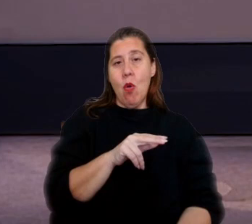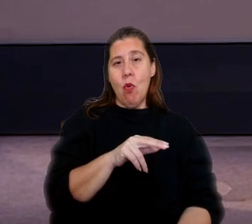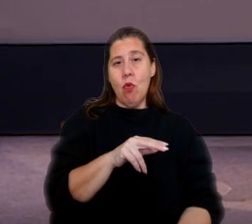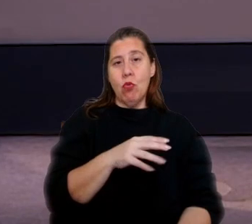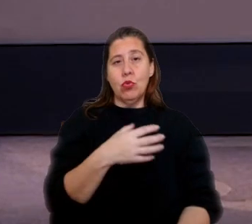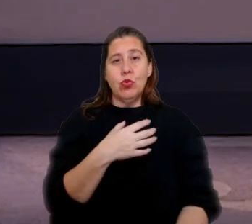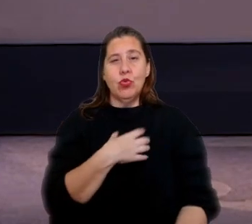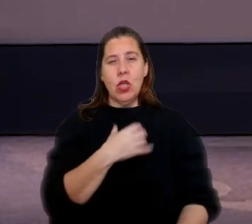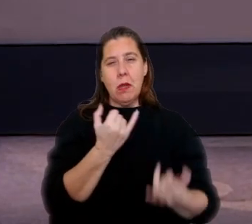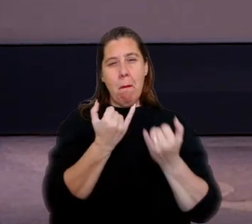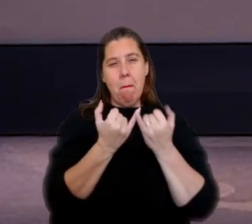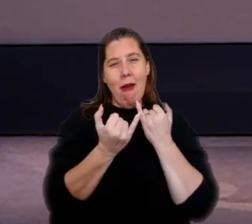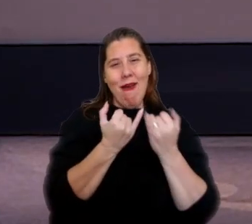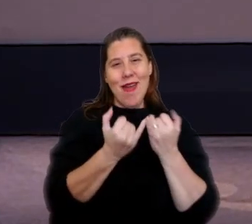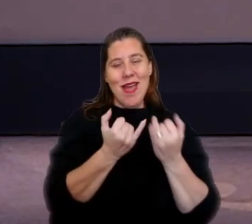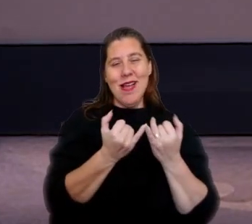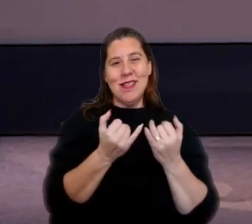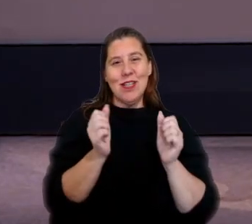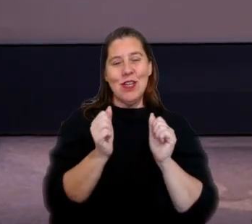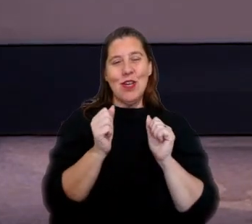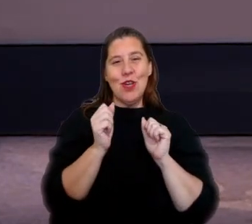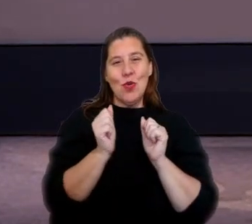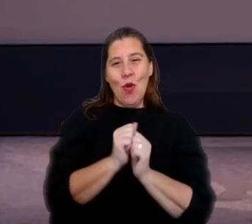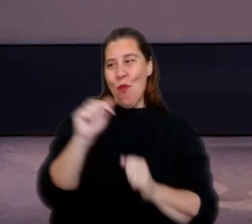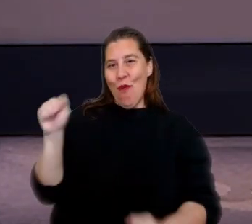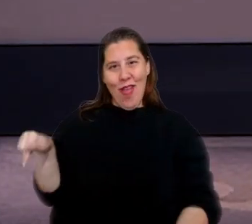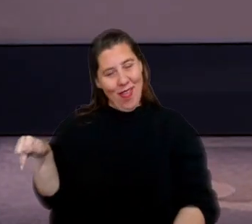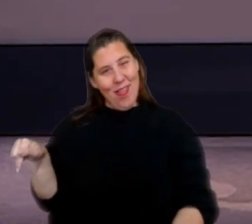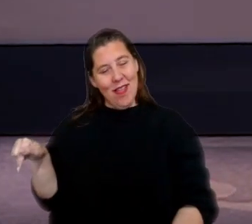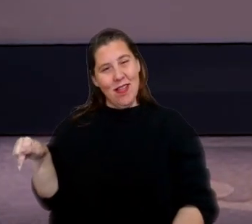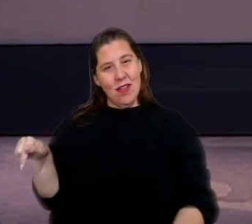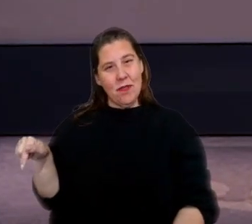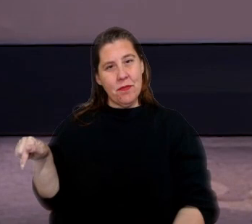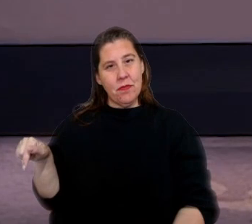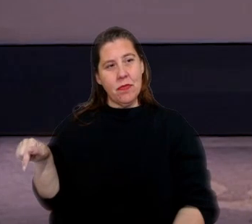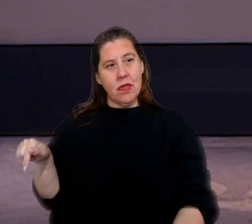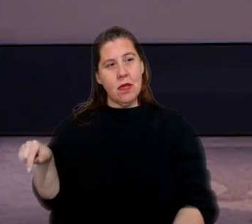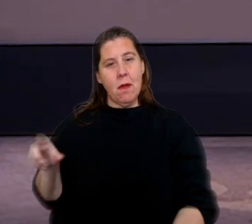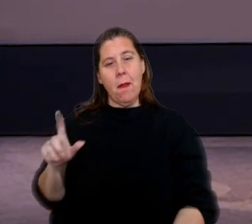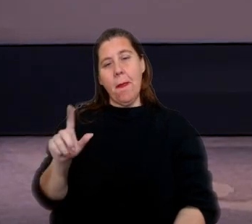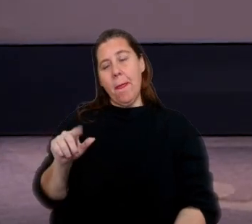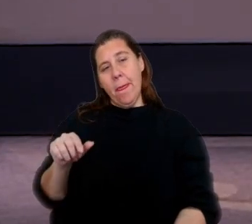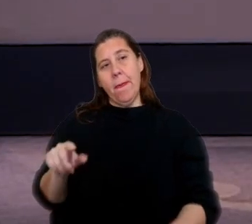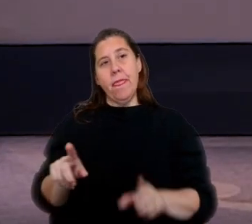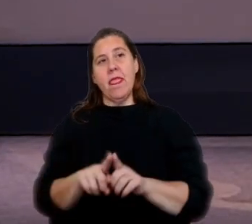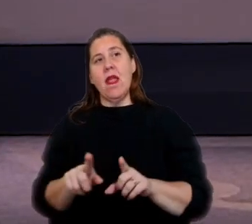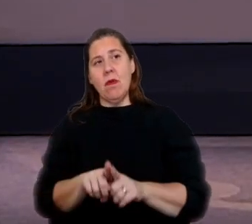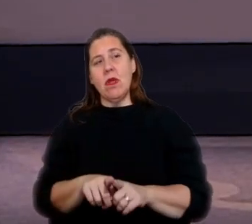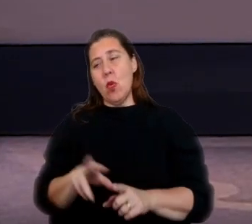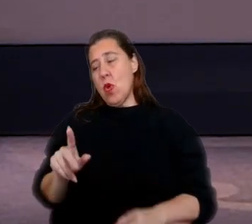fica... com o irmão de um jeito tão parecido como ele ficava com o Remy, que não deixa de